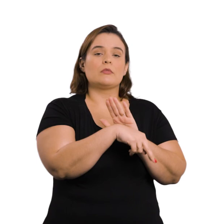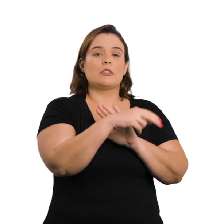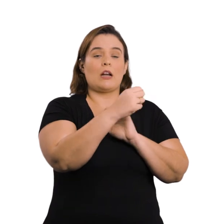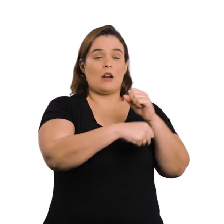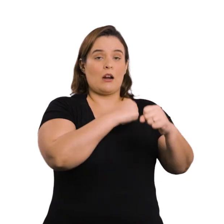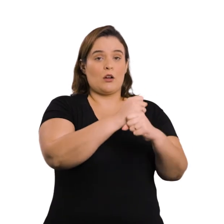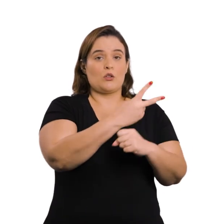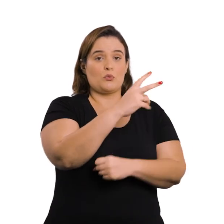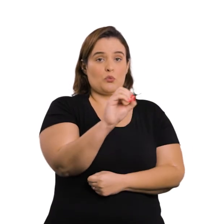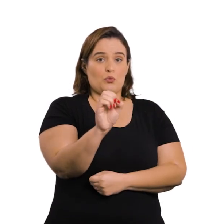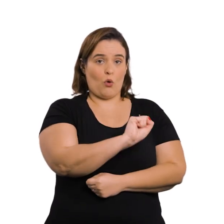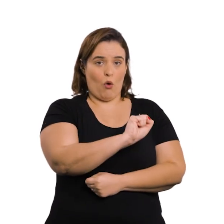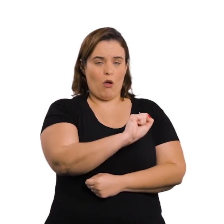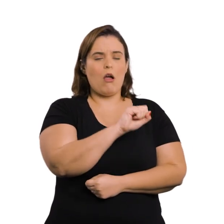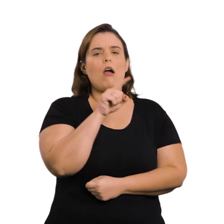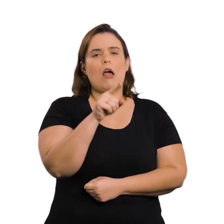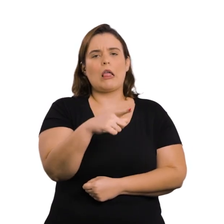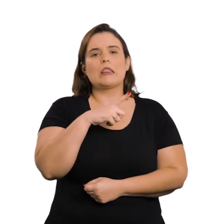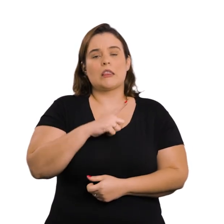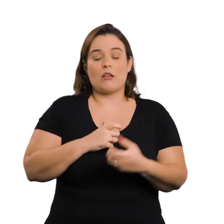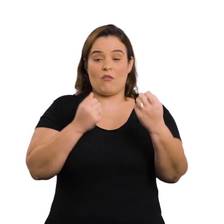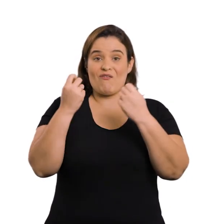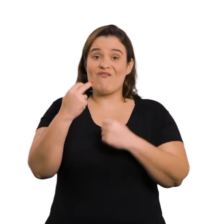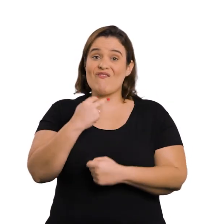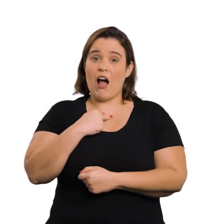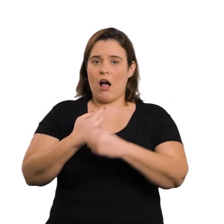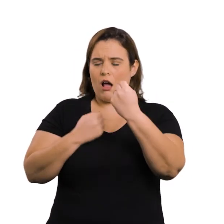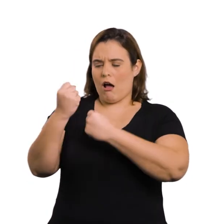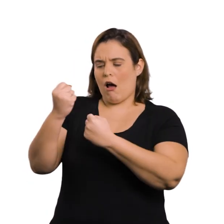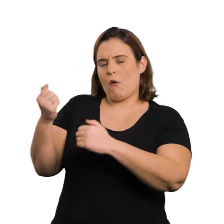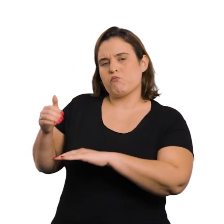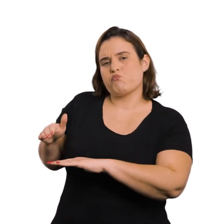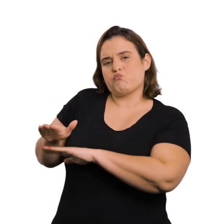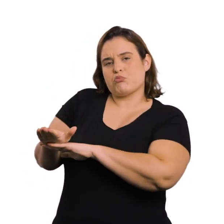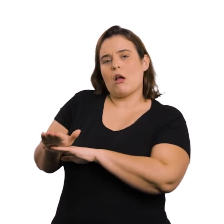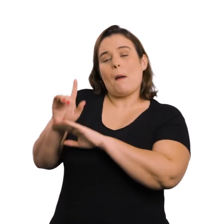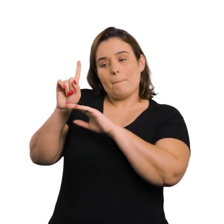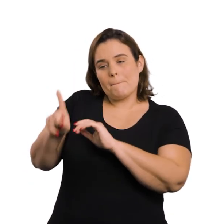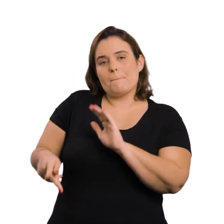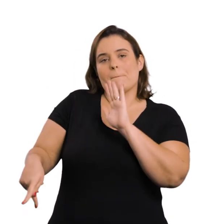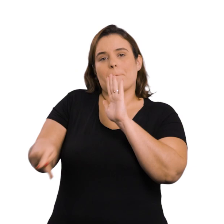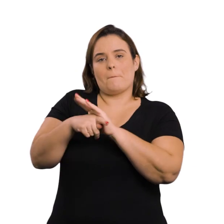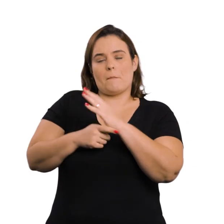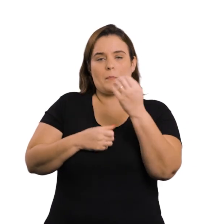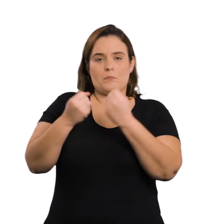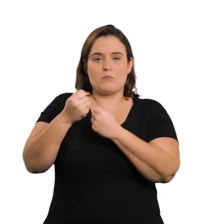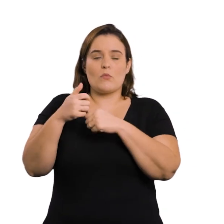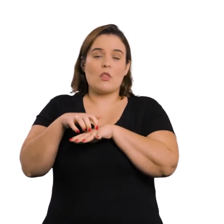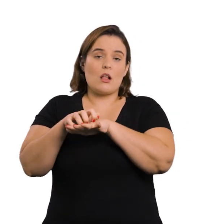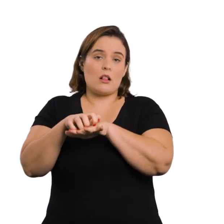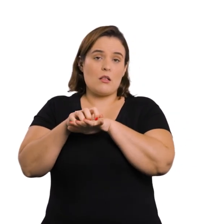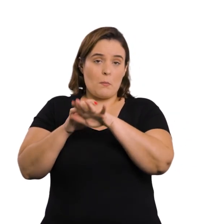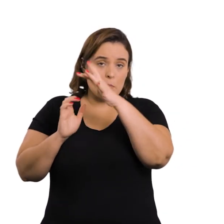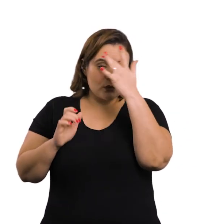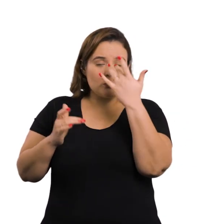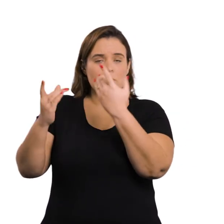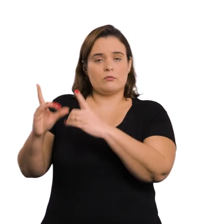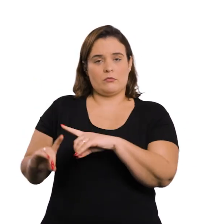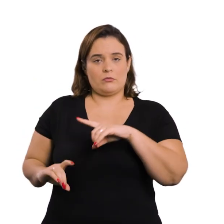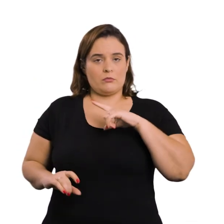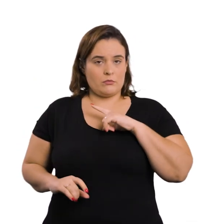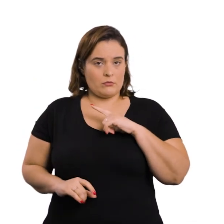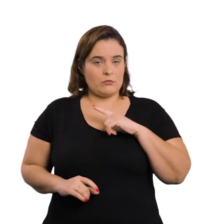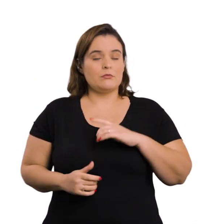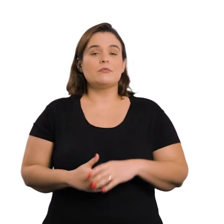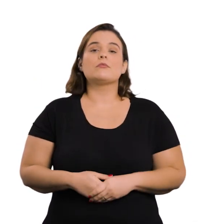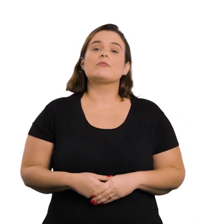de 2008. Dispõe sobre as vagas de estacionamento destinadas exclusivamente a veículos que transportem